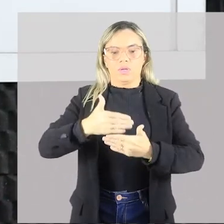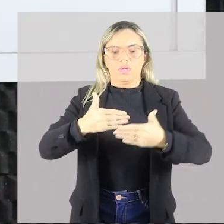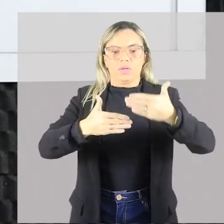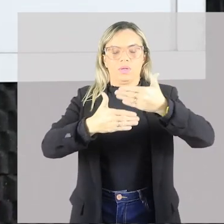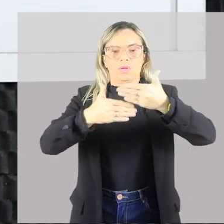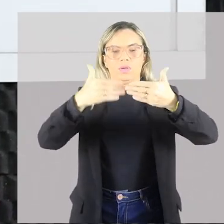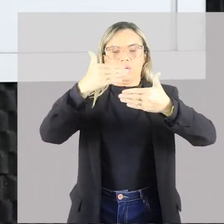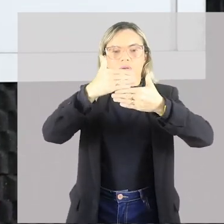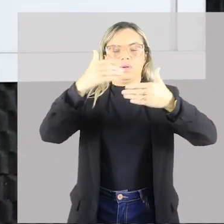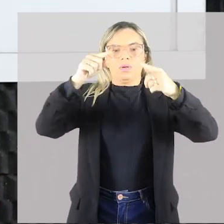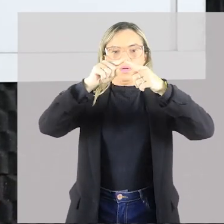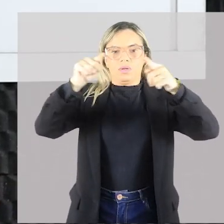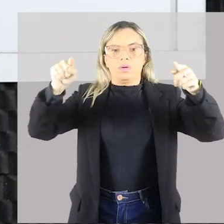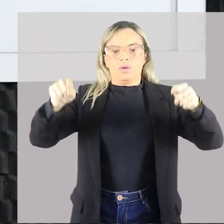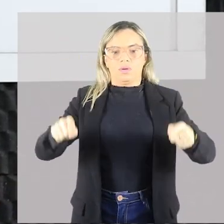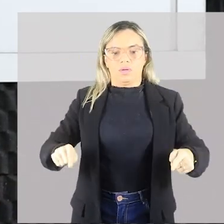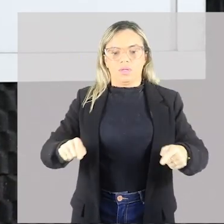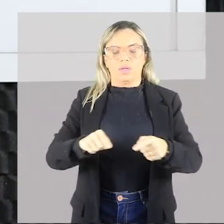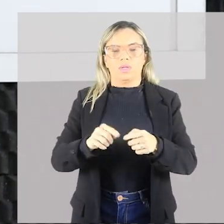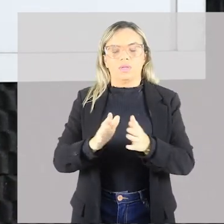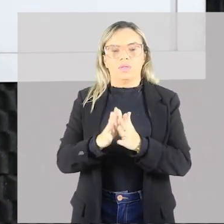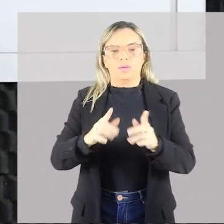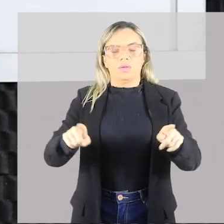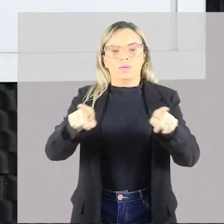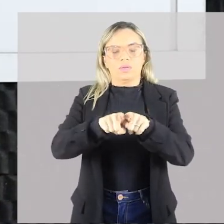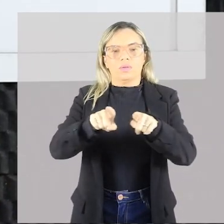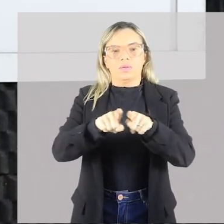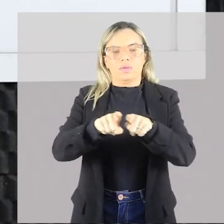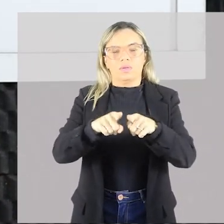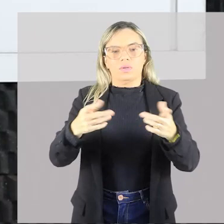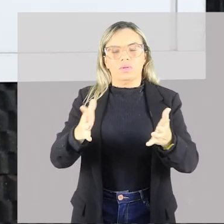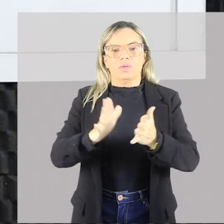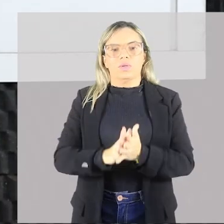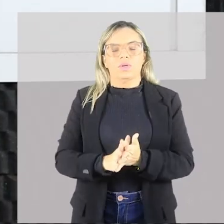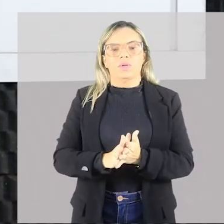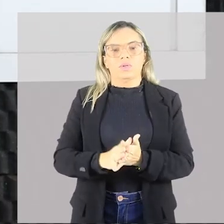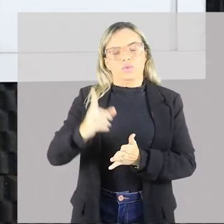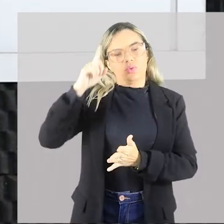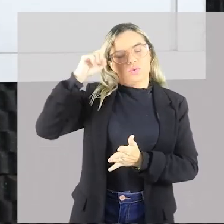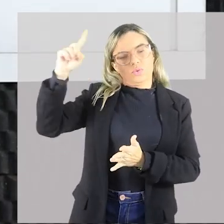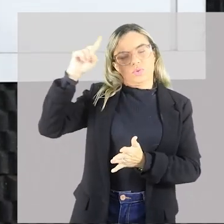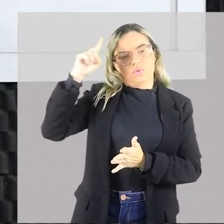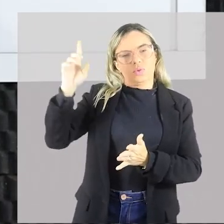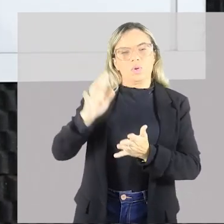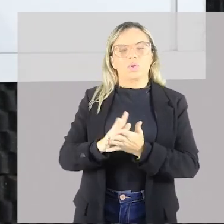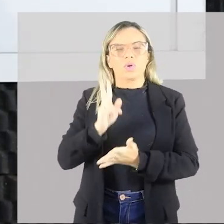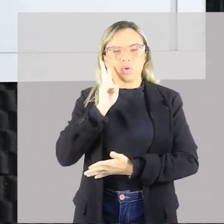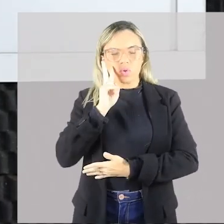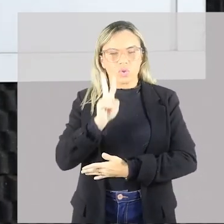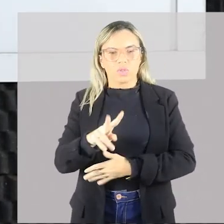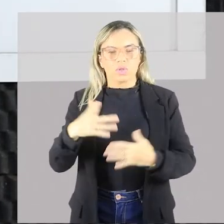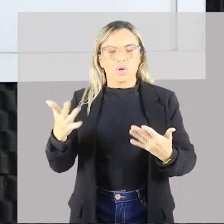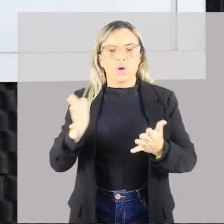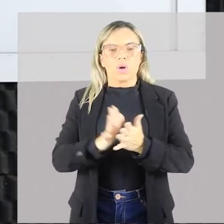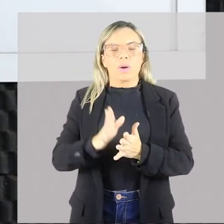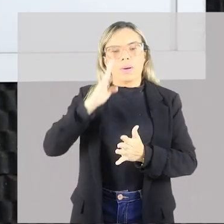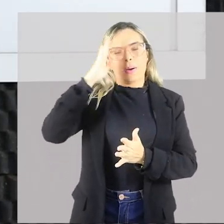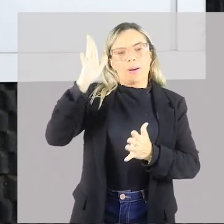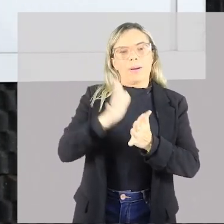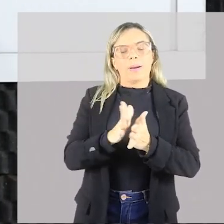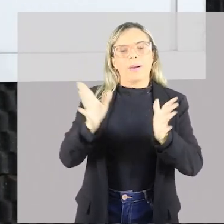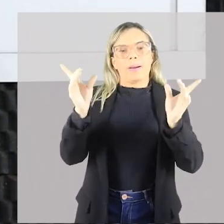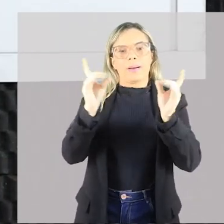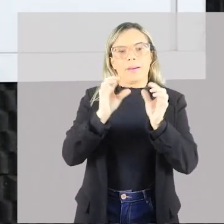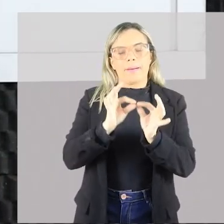são retangulares também, certo? Então, uma figura muito constante no nosso dia a dia. Quais são as principais medidas que eu